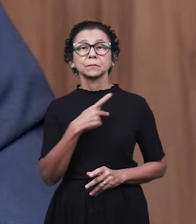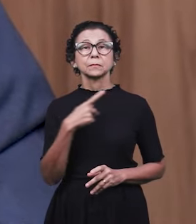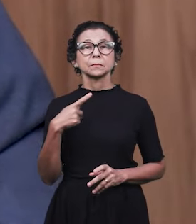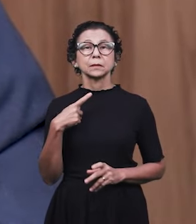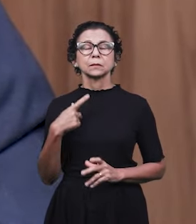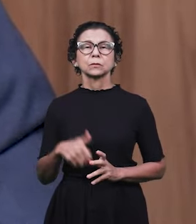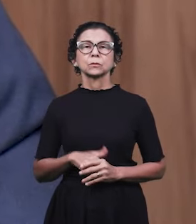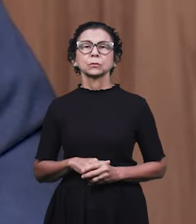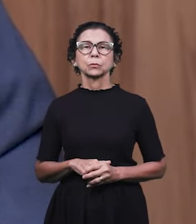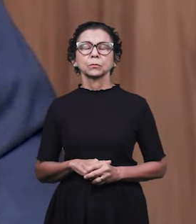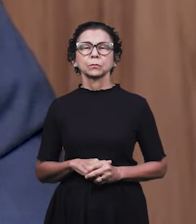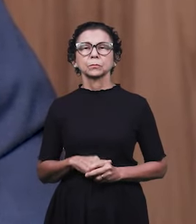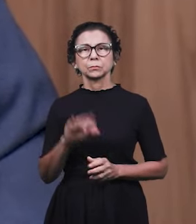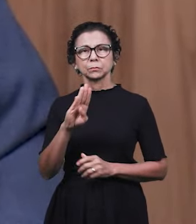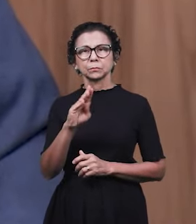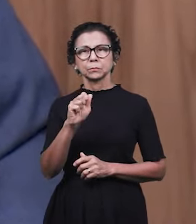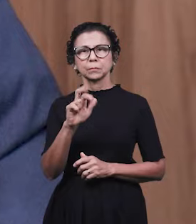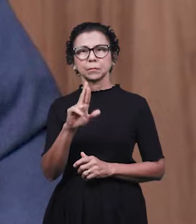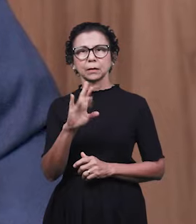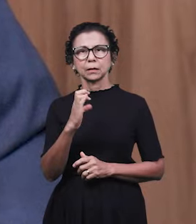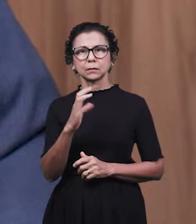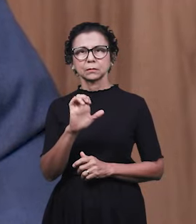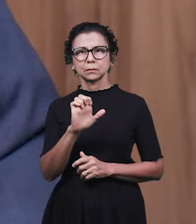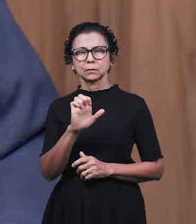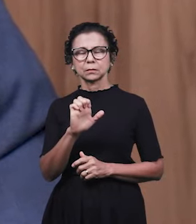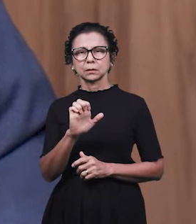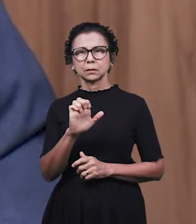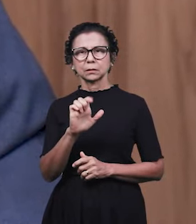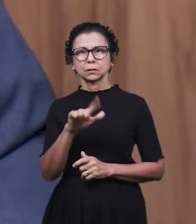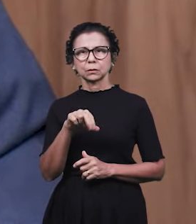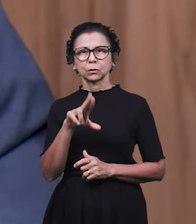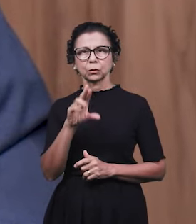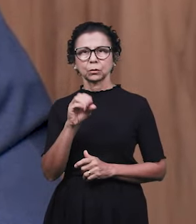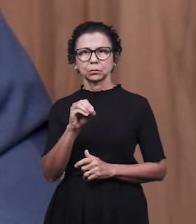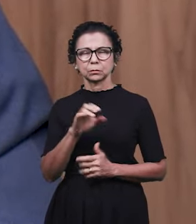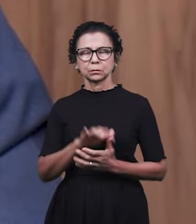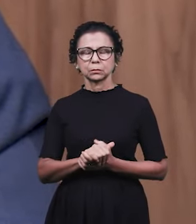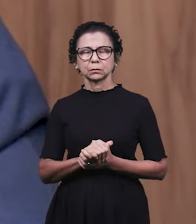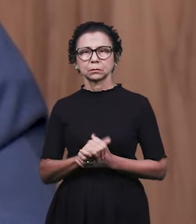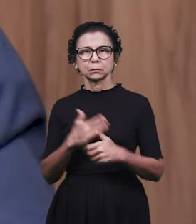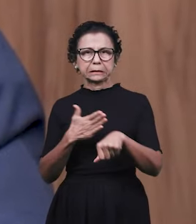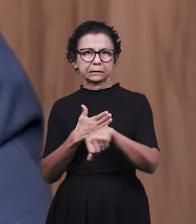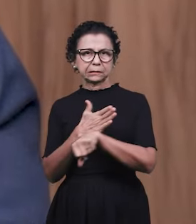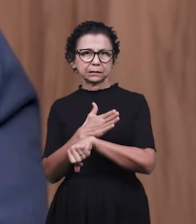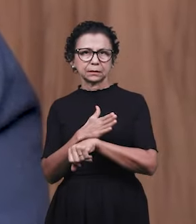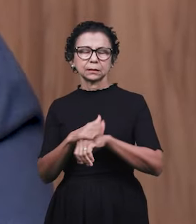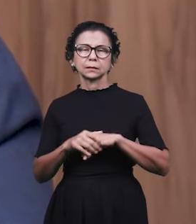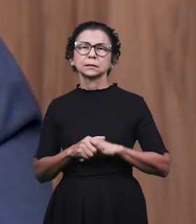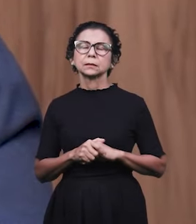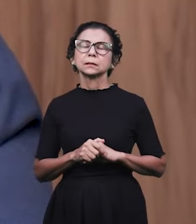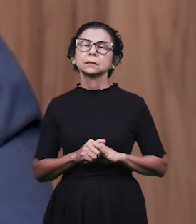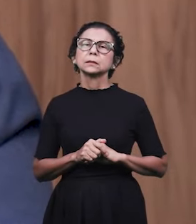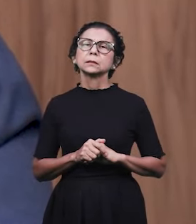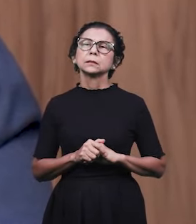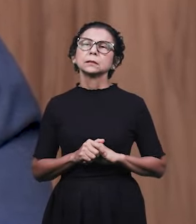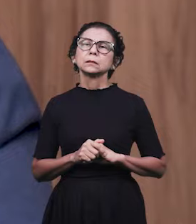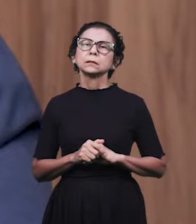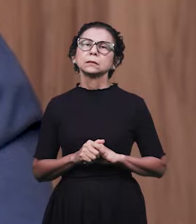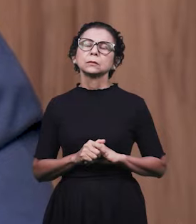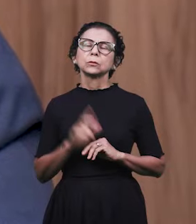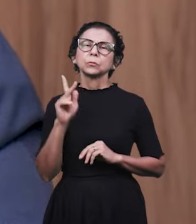igreja de Barcelona, lá no município de Serra. Sou professor